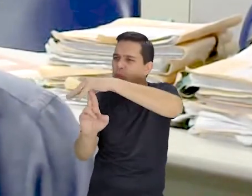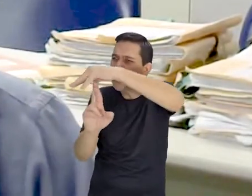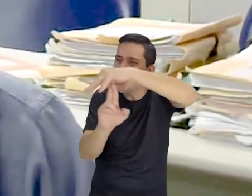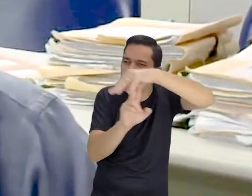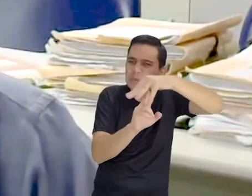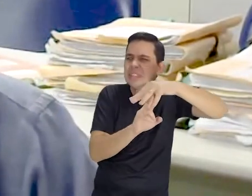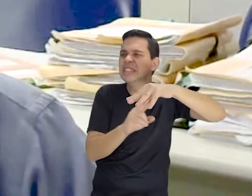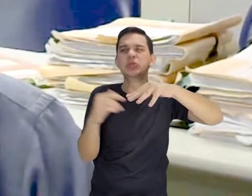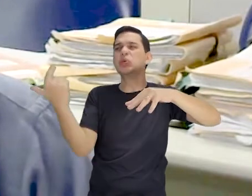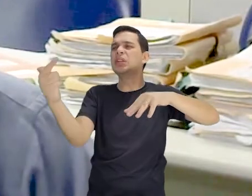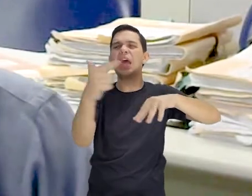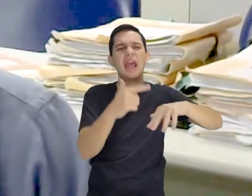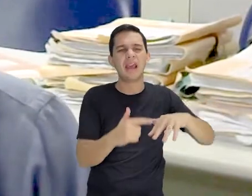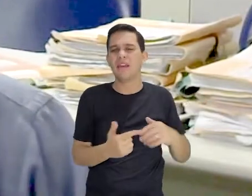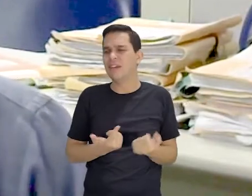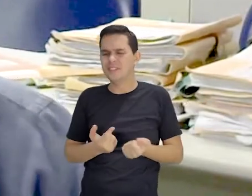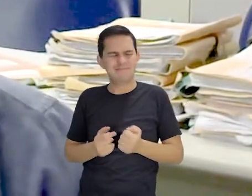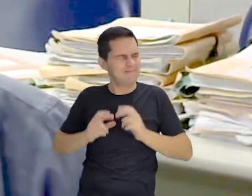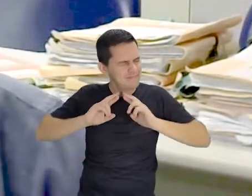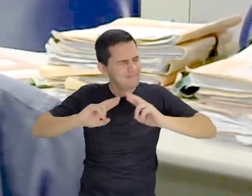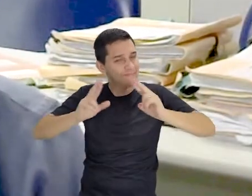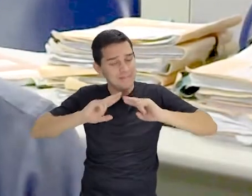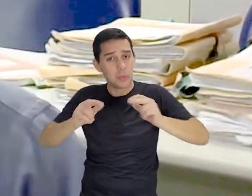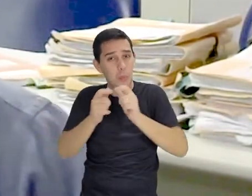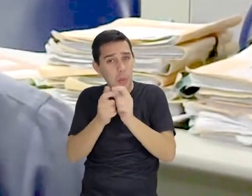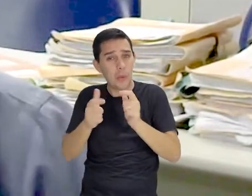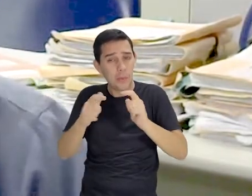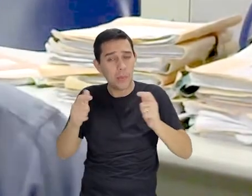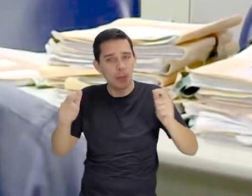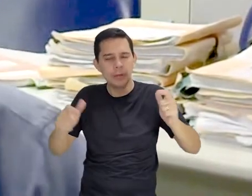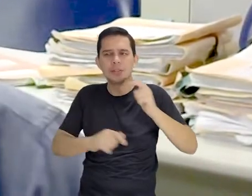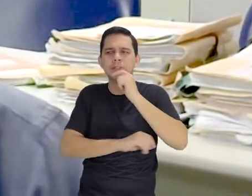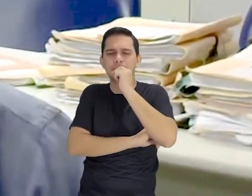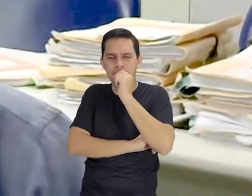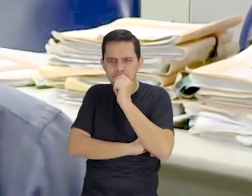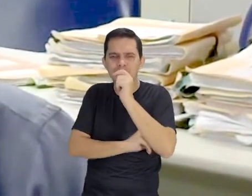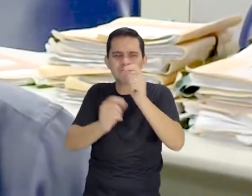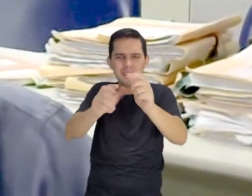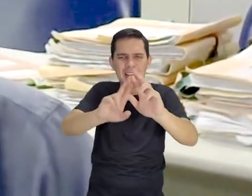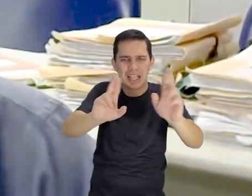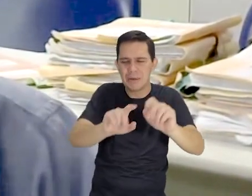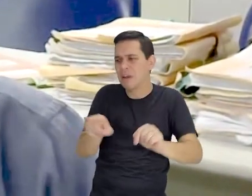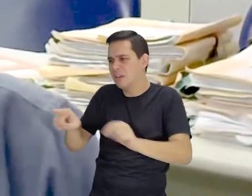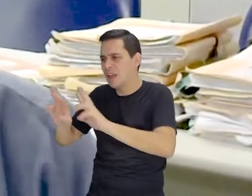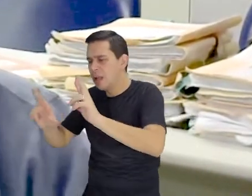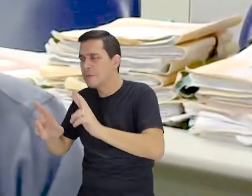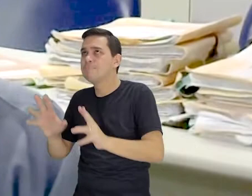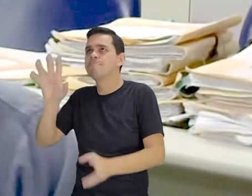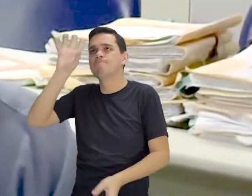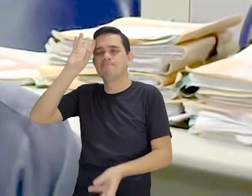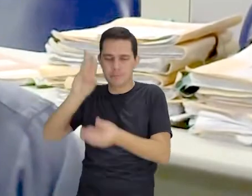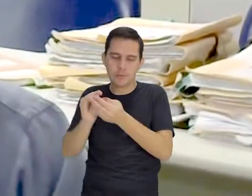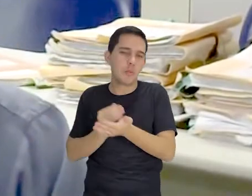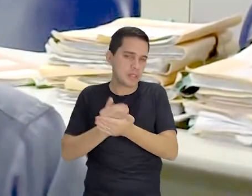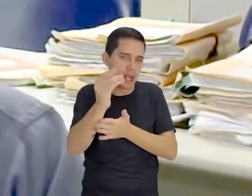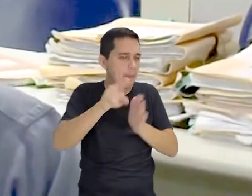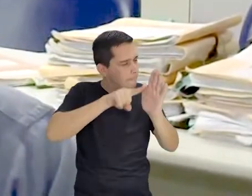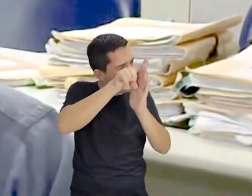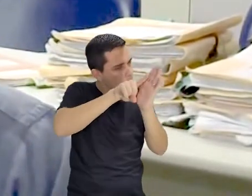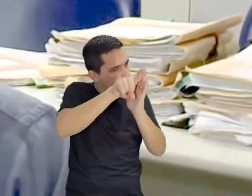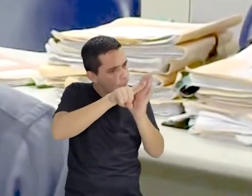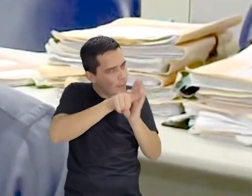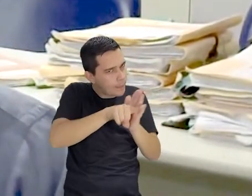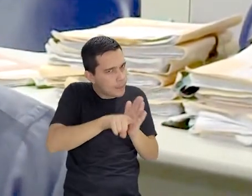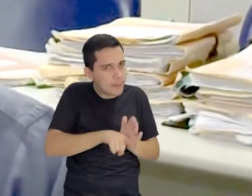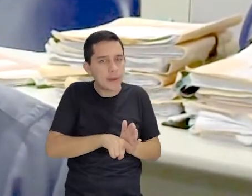né? Muitas reclamações reafirmando essa ouvidoria que deu início à nossa investigação. Então, a partir